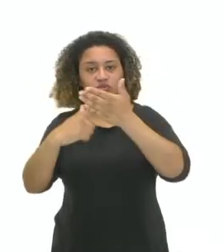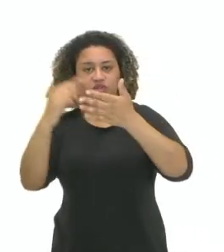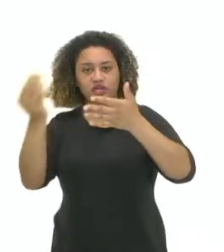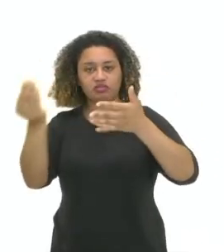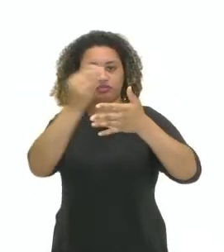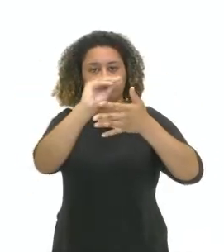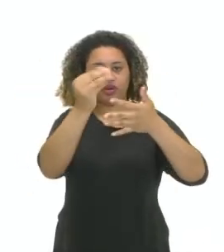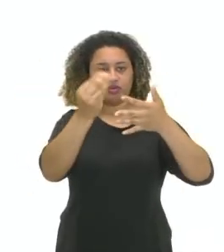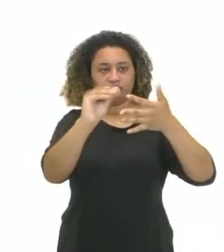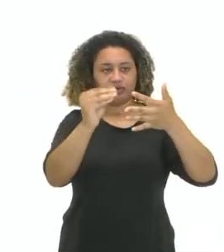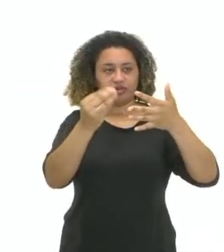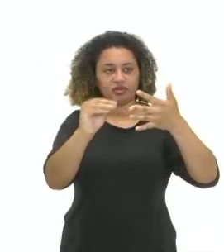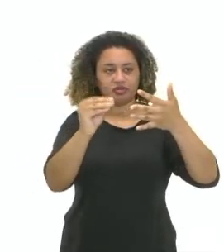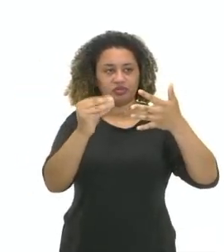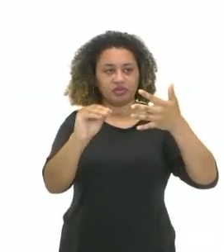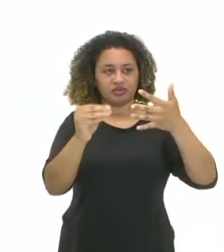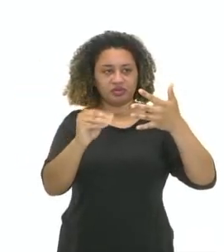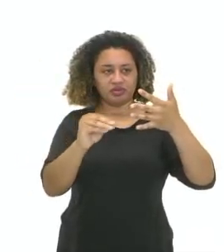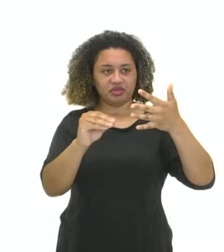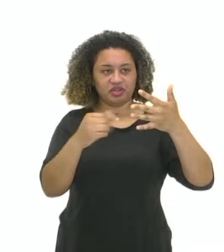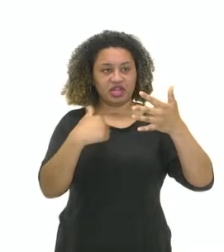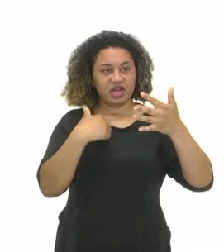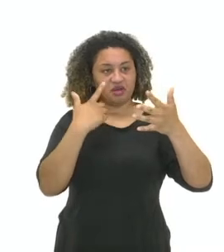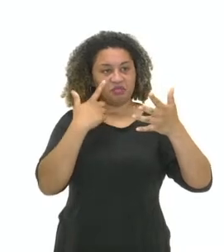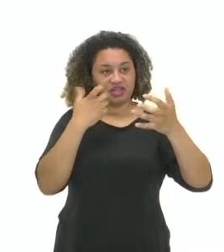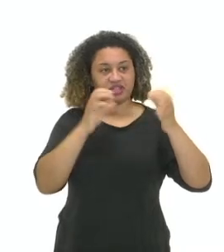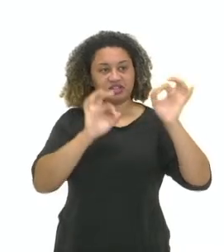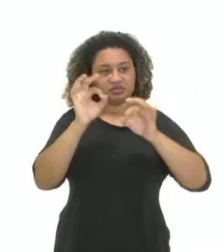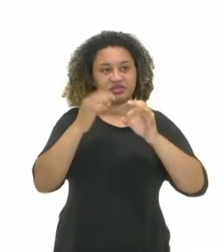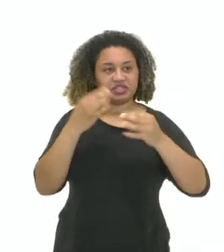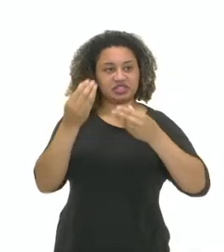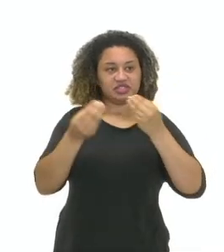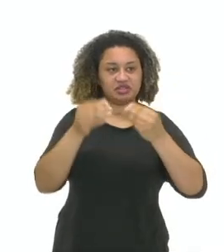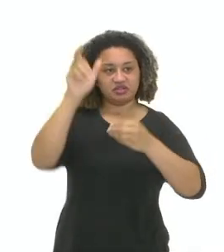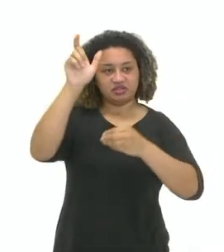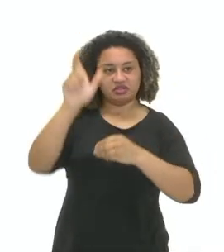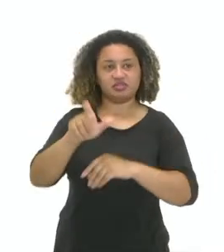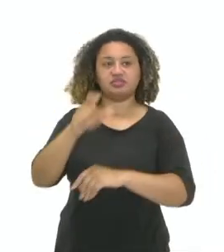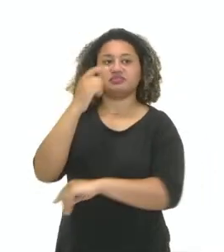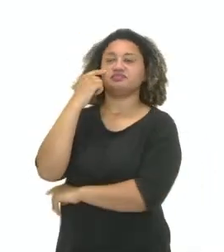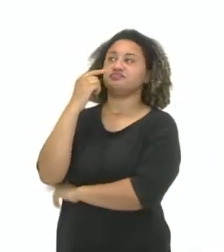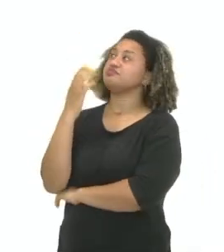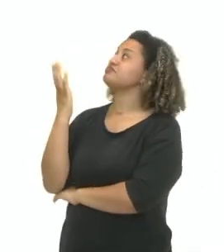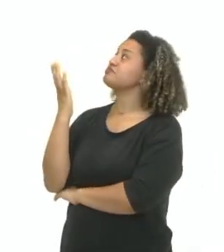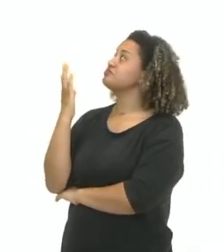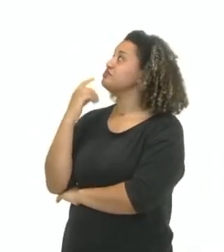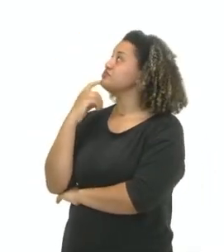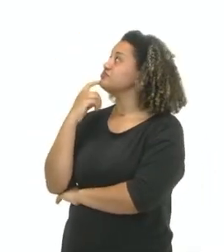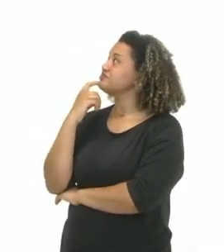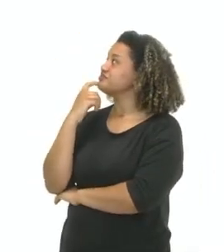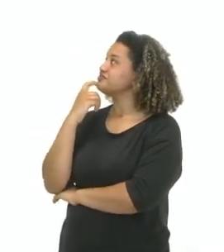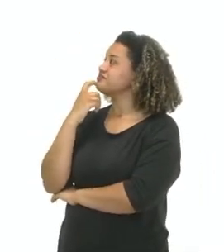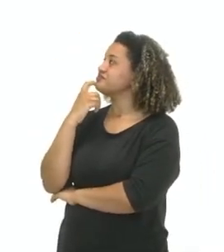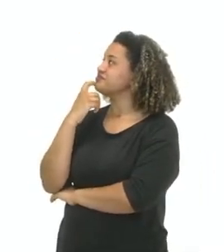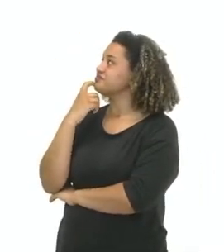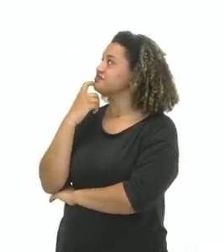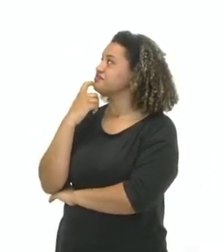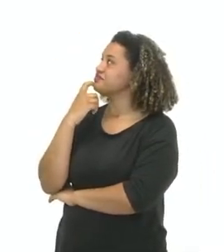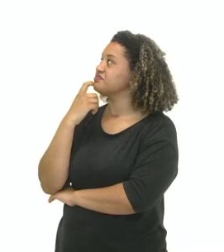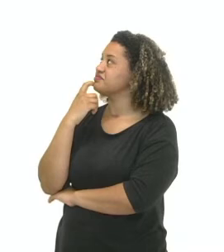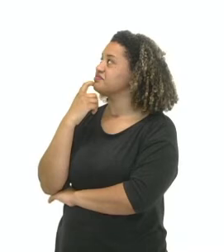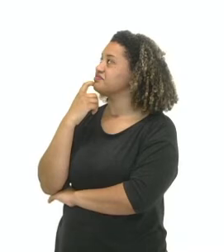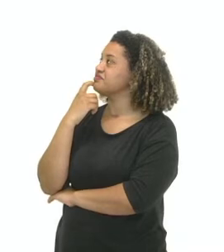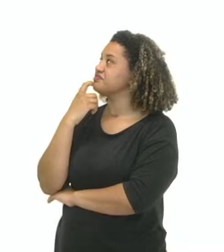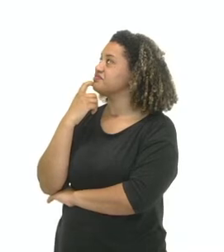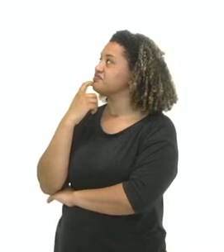pela cidade do Rio de Janeiro, Cidade de Deus, Inferno, Asfalto Selvagem, onde estiveres de noite,